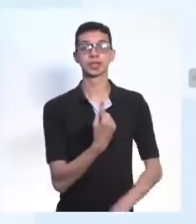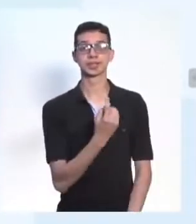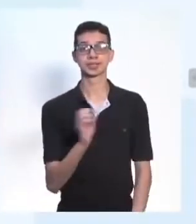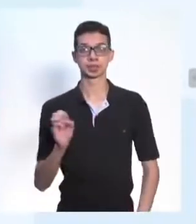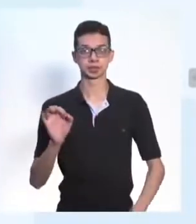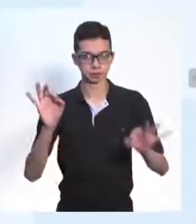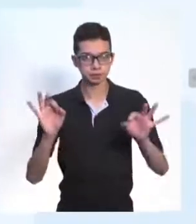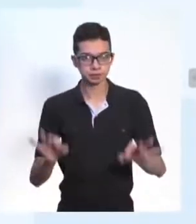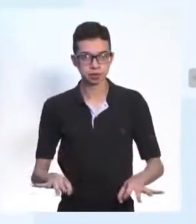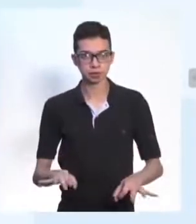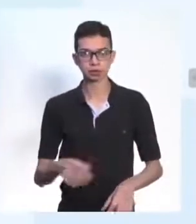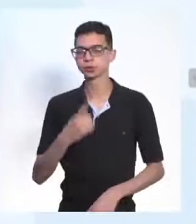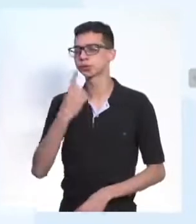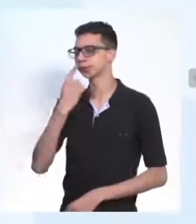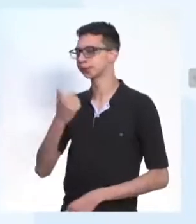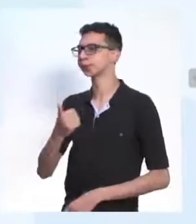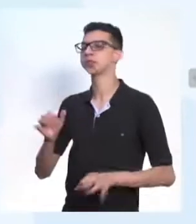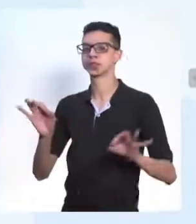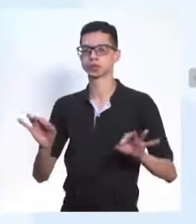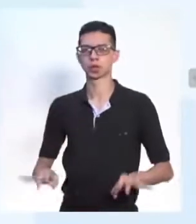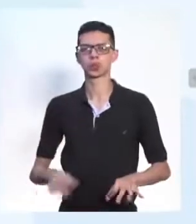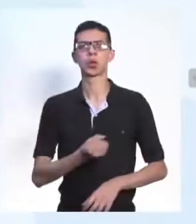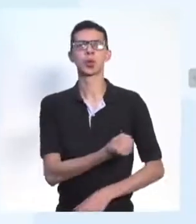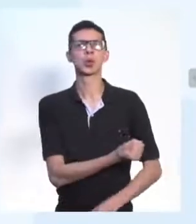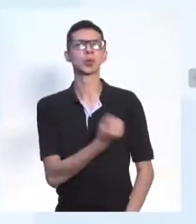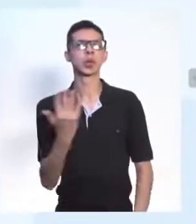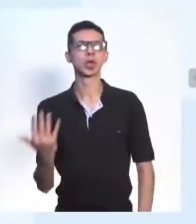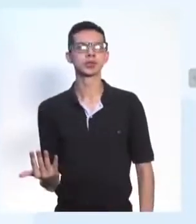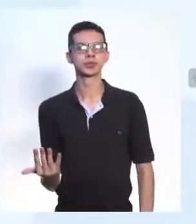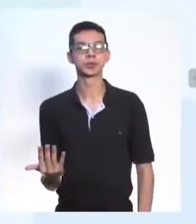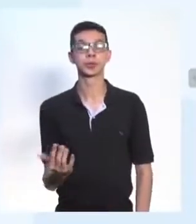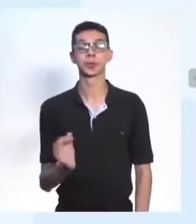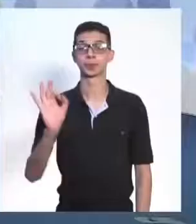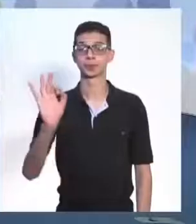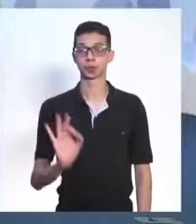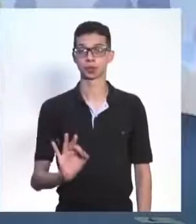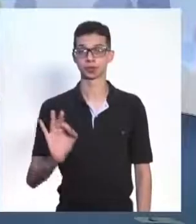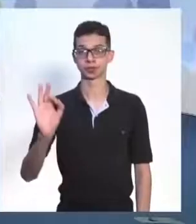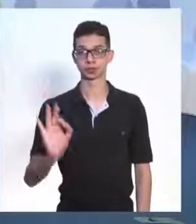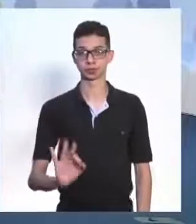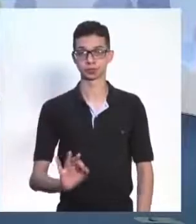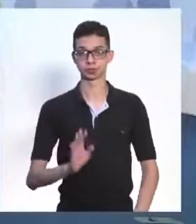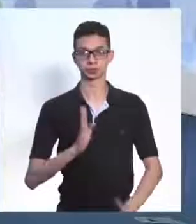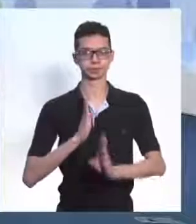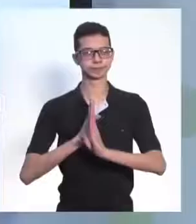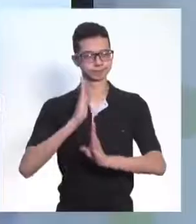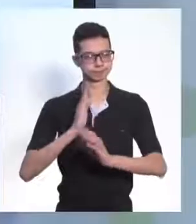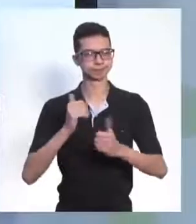Isso daqui vai me dar o resultado em porcentagem. Beleza?